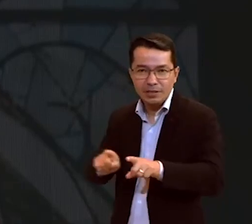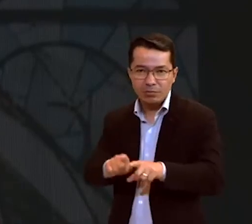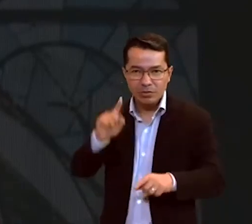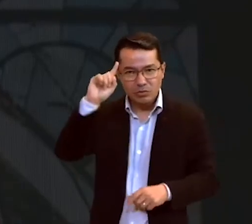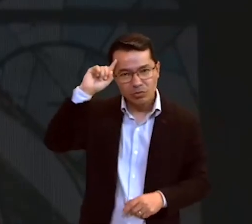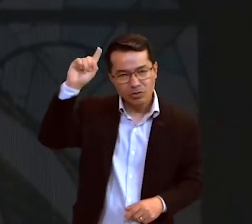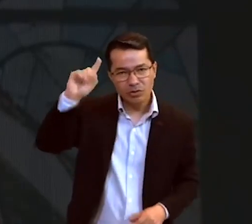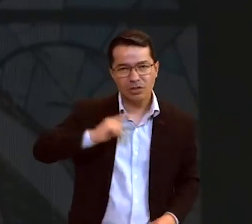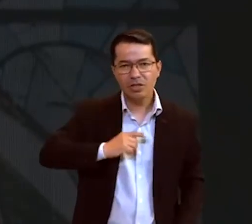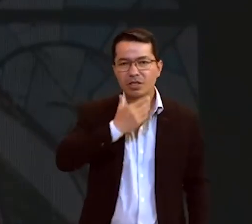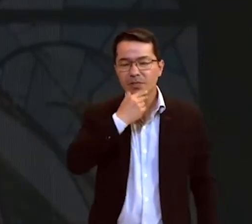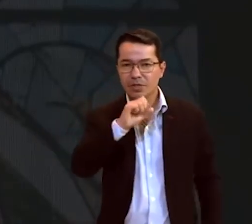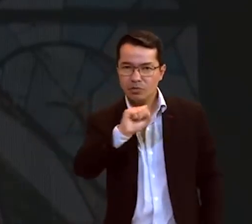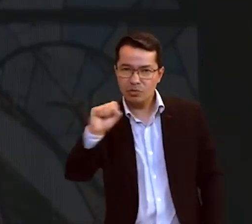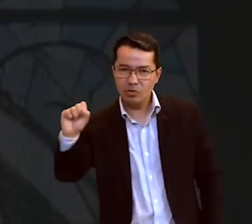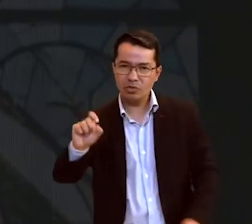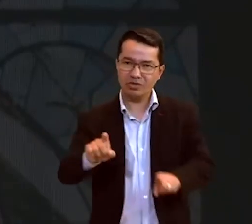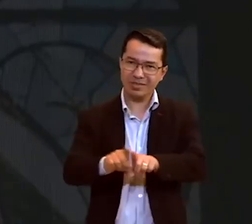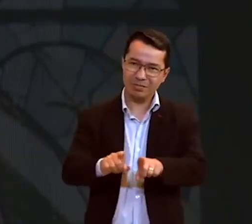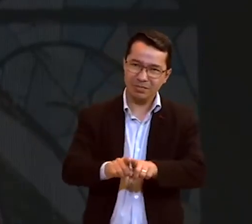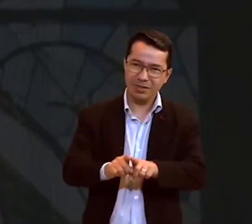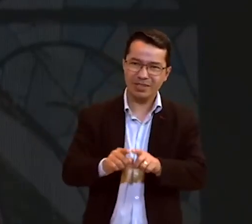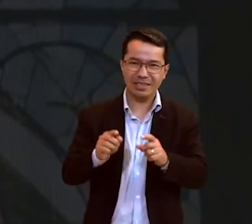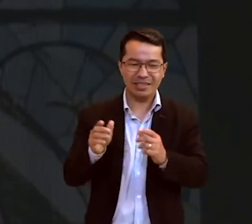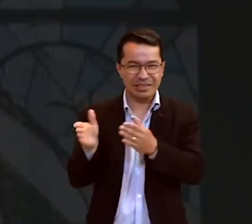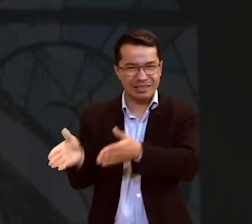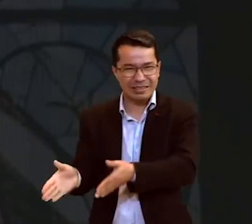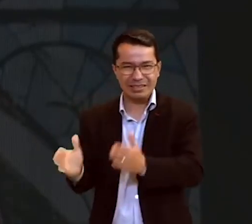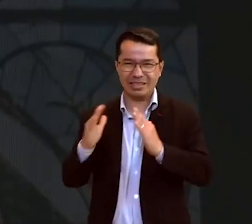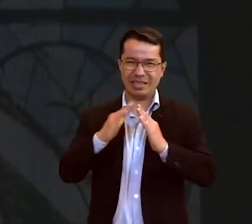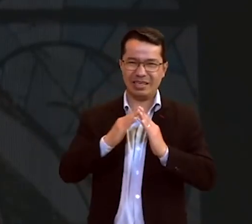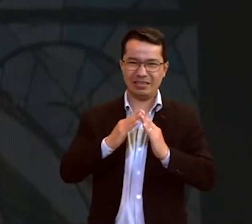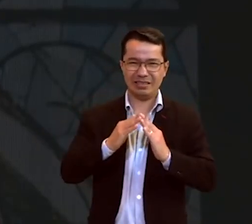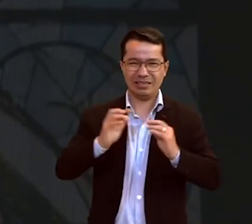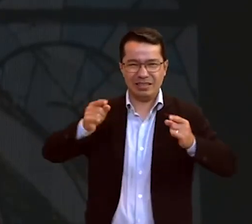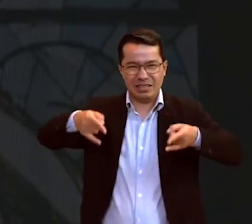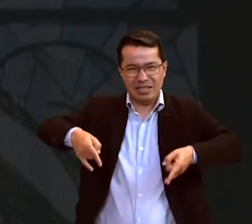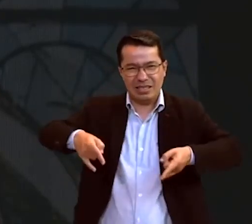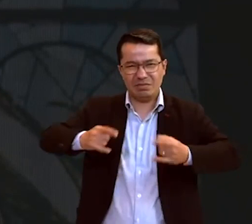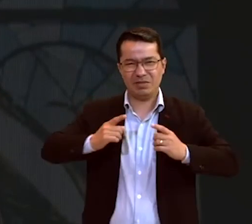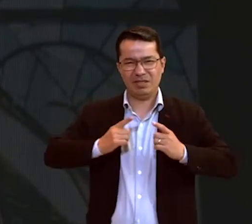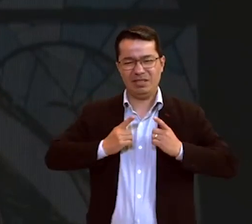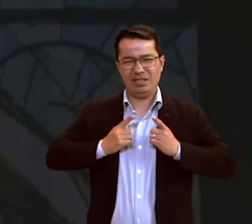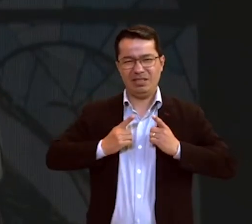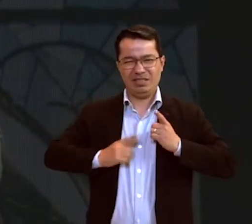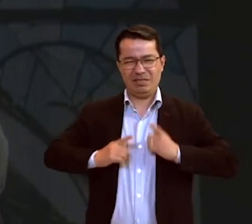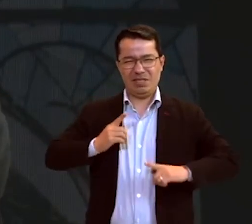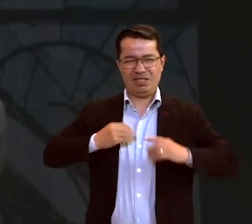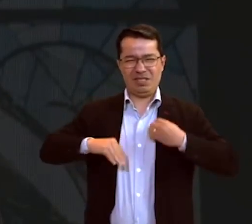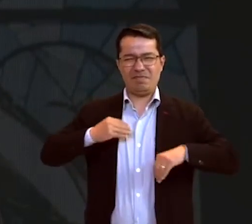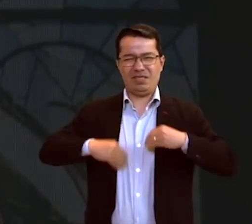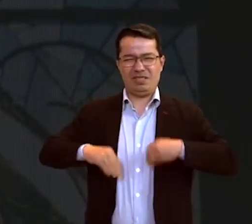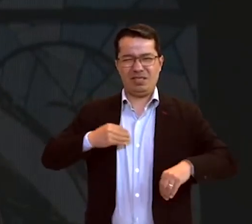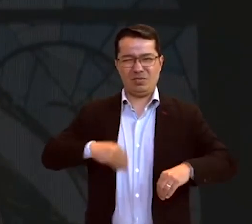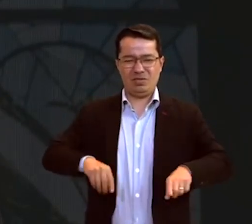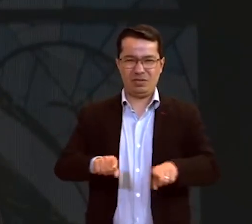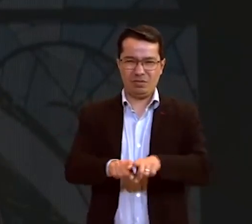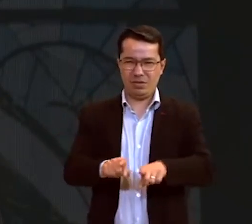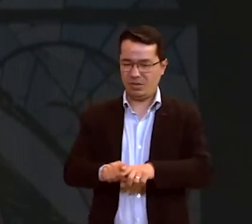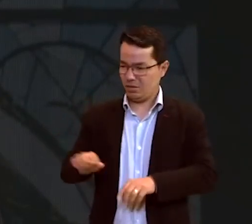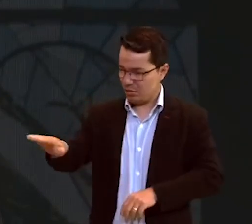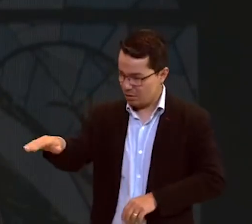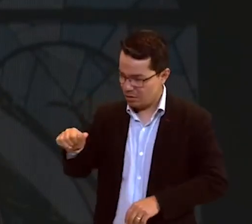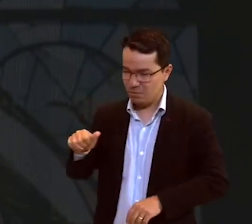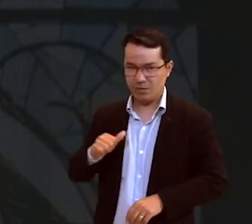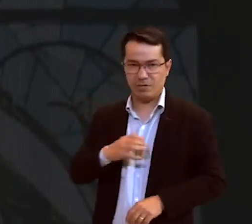acamado, depressão, e eu chamei os meus filhos, que são os netos, é a paixão dele,